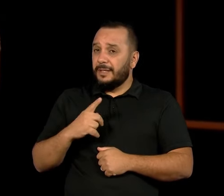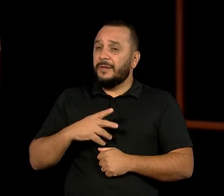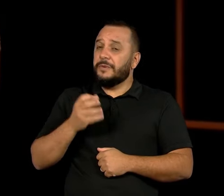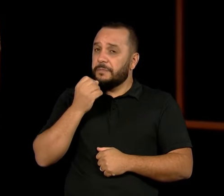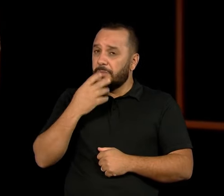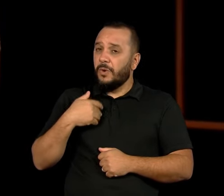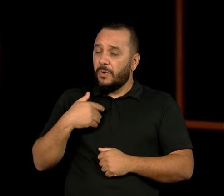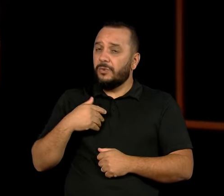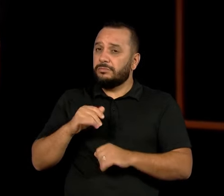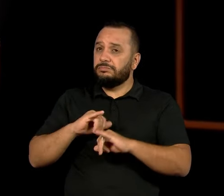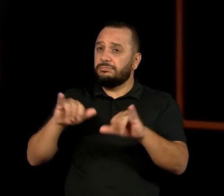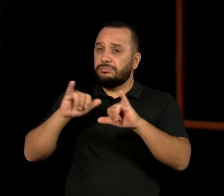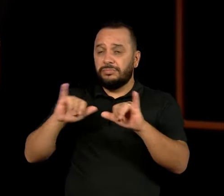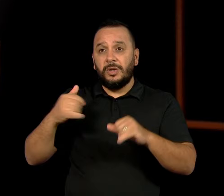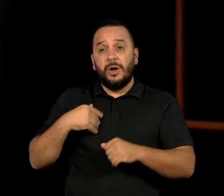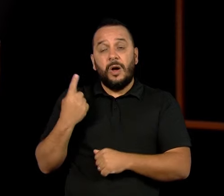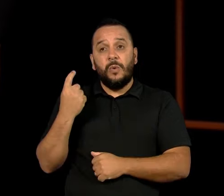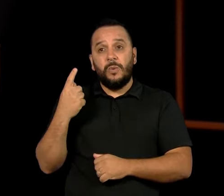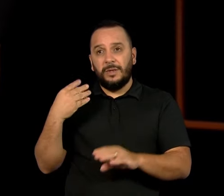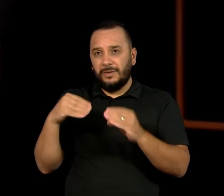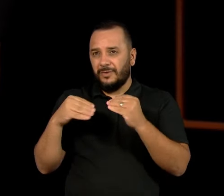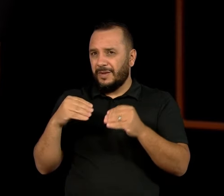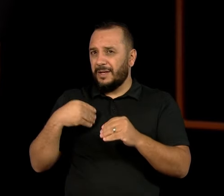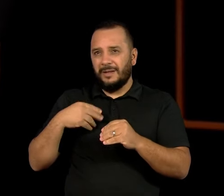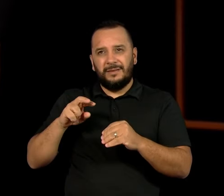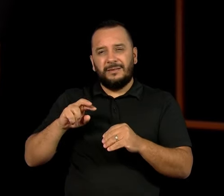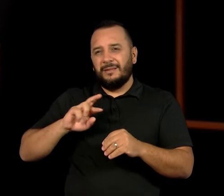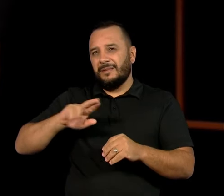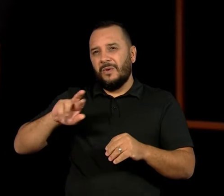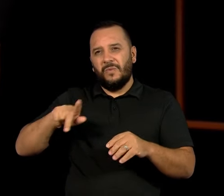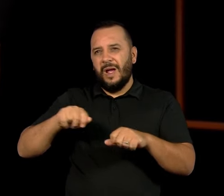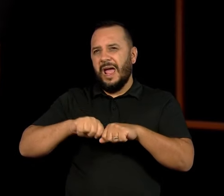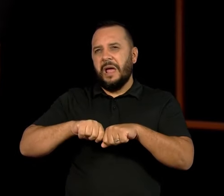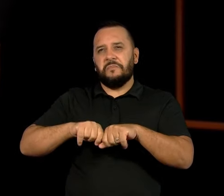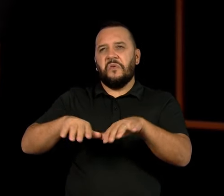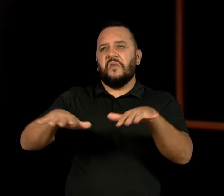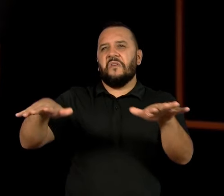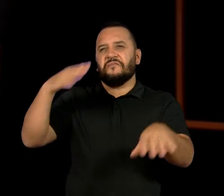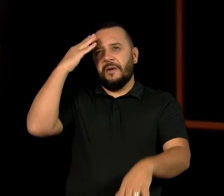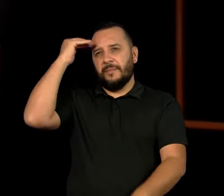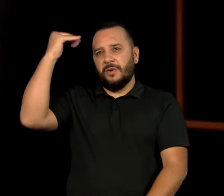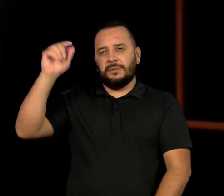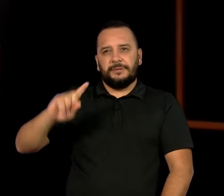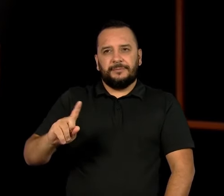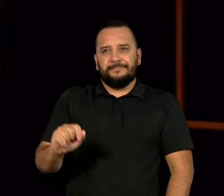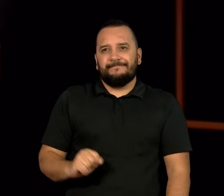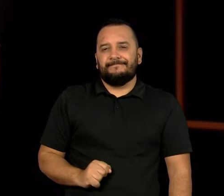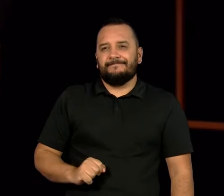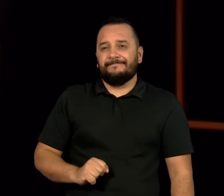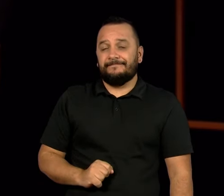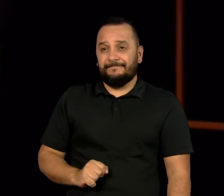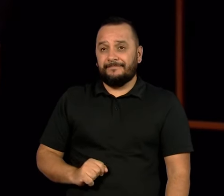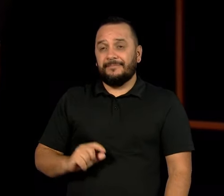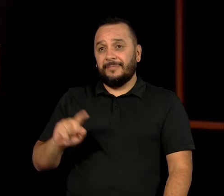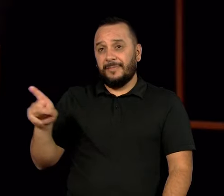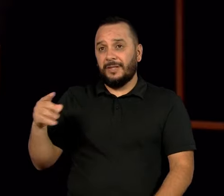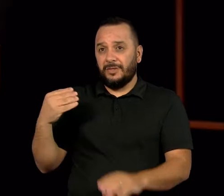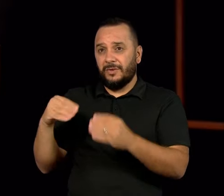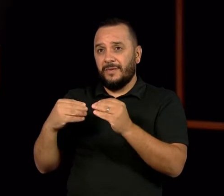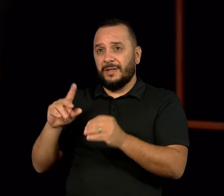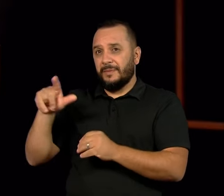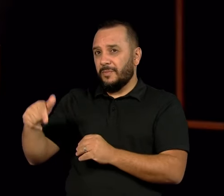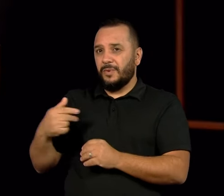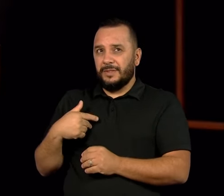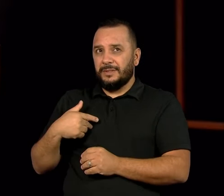orçamento. Foi a minha única novela que não foi um fenômeno de sucesso. E depois dessa novela não voltei a